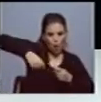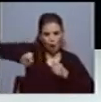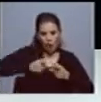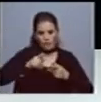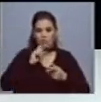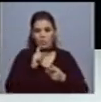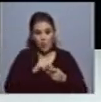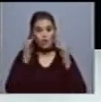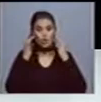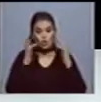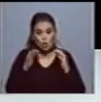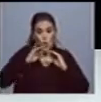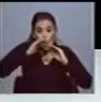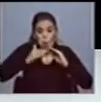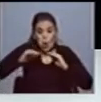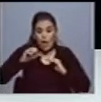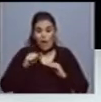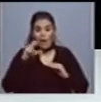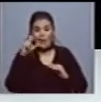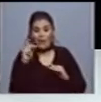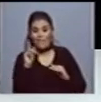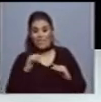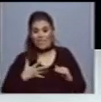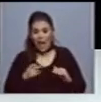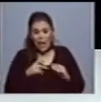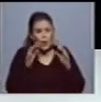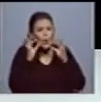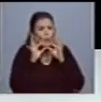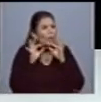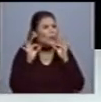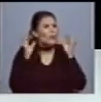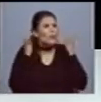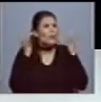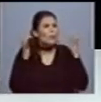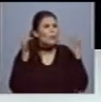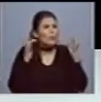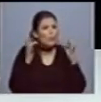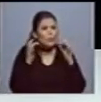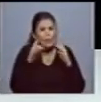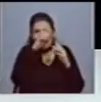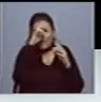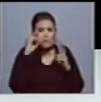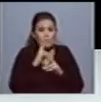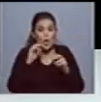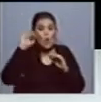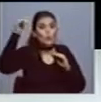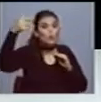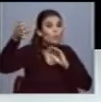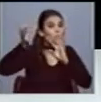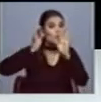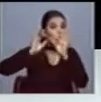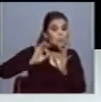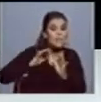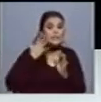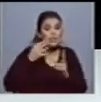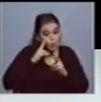ondas gravitacionais muito mais finas, ainda mais difíceis de detectar. Os futuros detectores e as futuras missões que já estão a ser planeadas para detectar